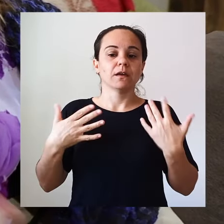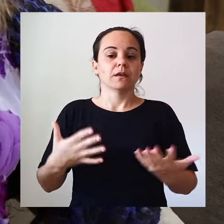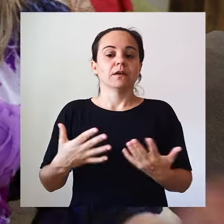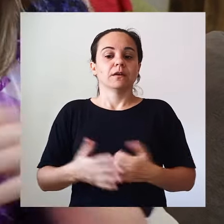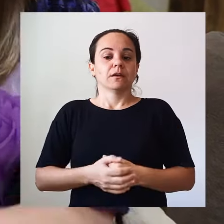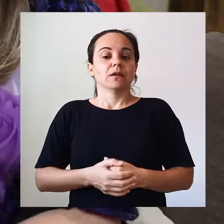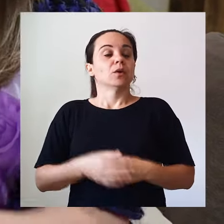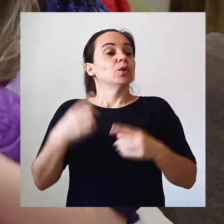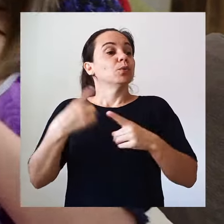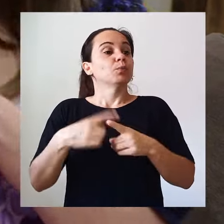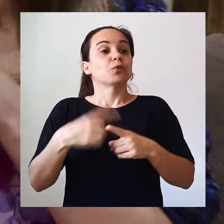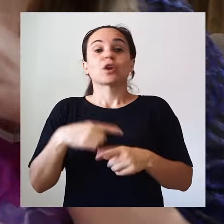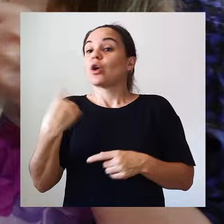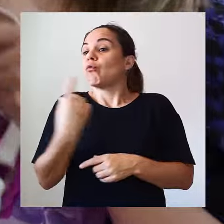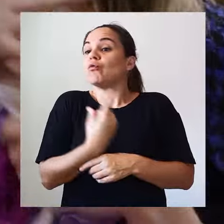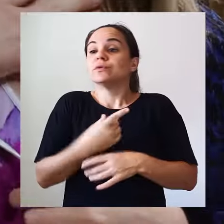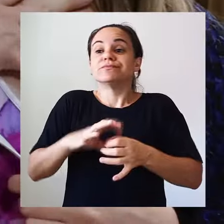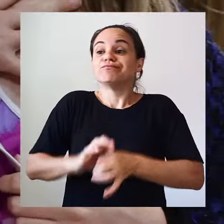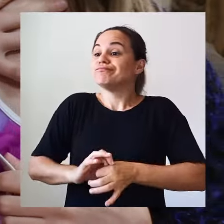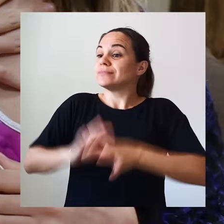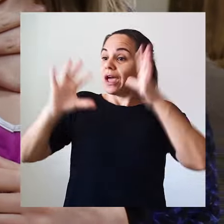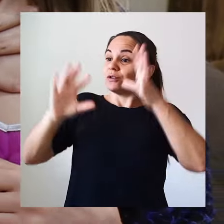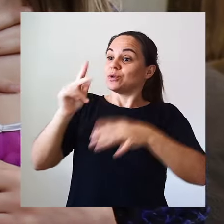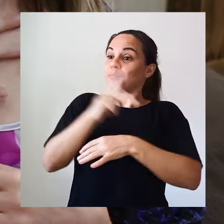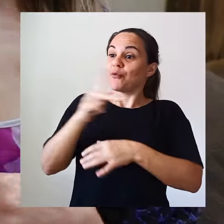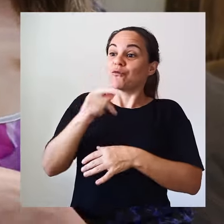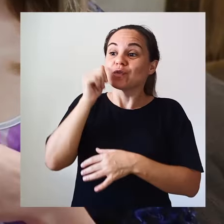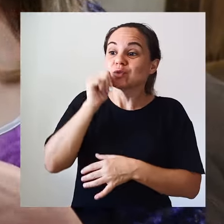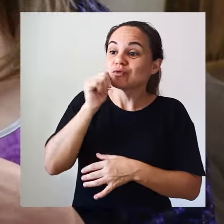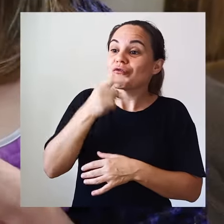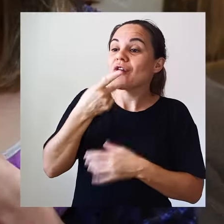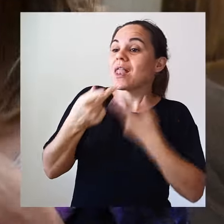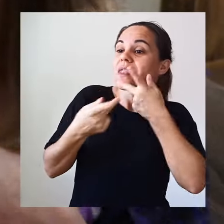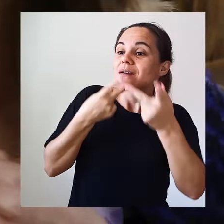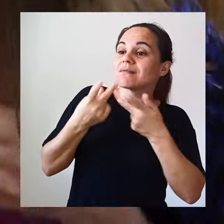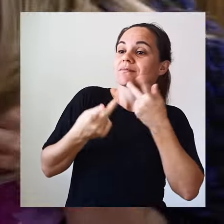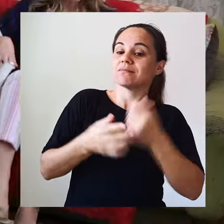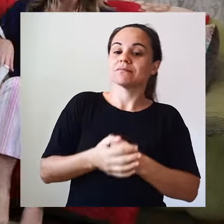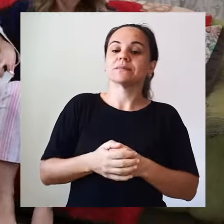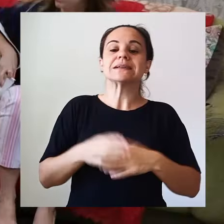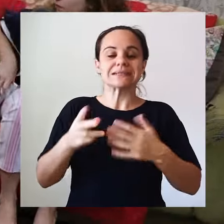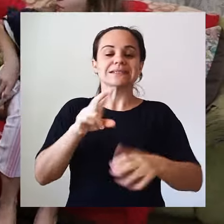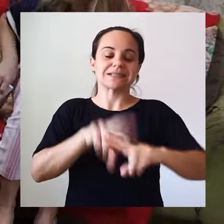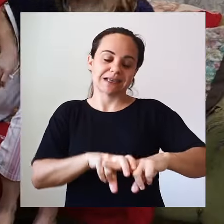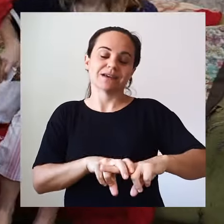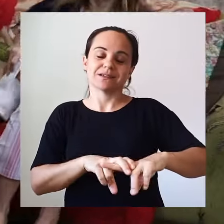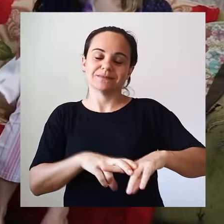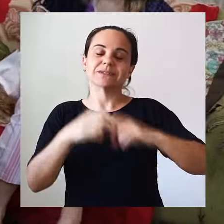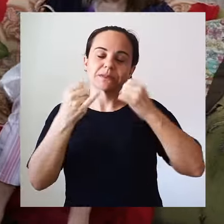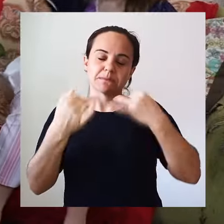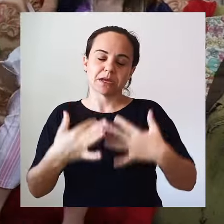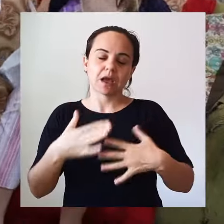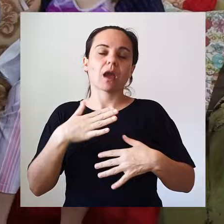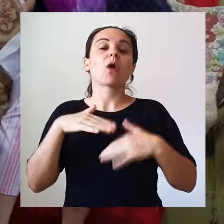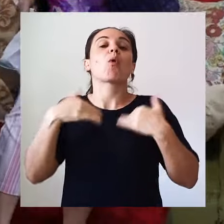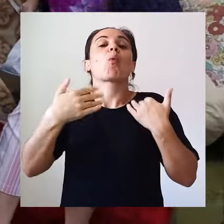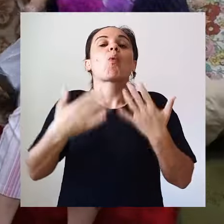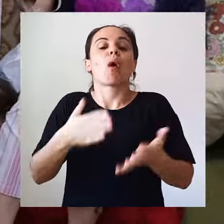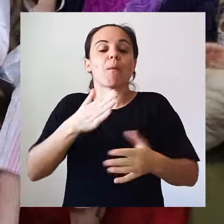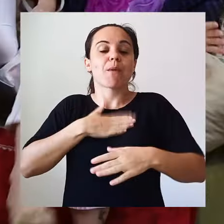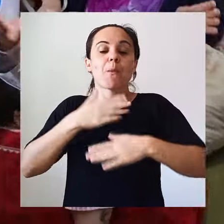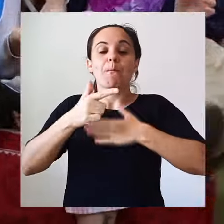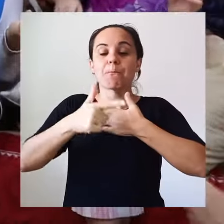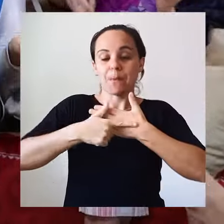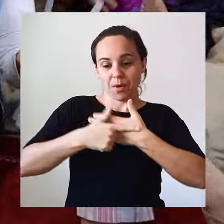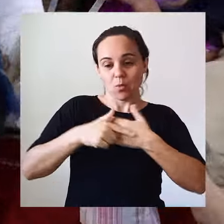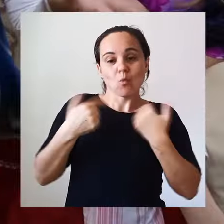falar... Senta aqui, profe. Senta, fala. Eu quero saber qual é o meu papel. O meu. Sentena? Mas a história era assim,